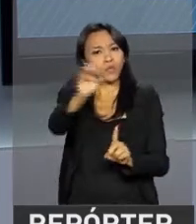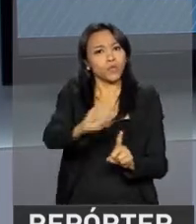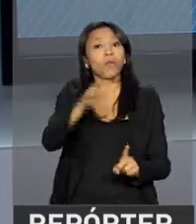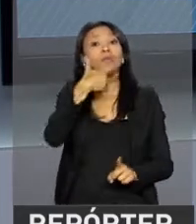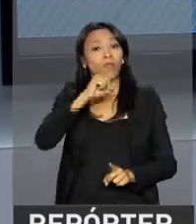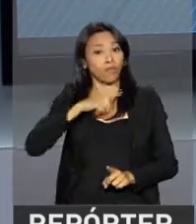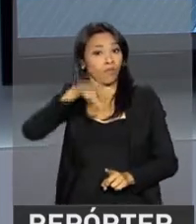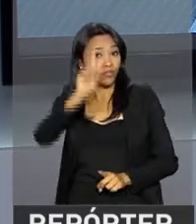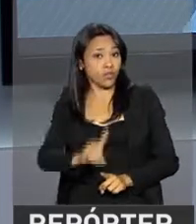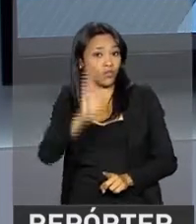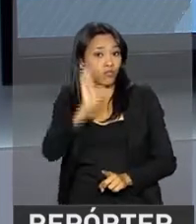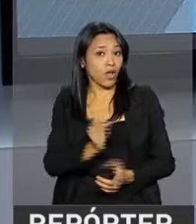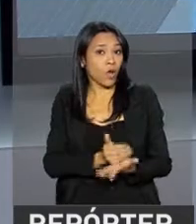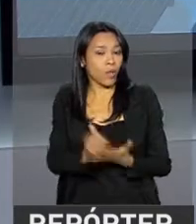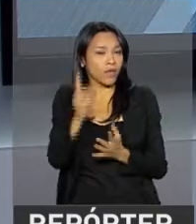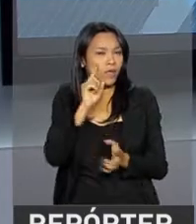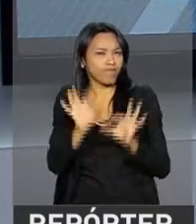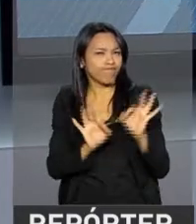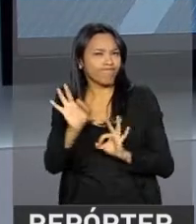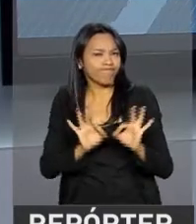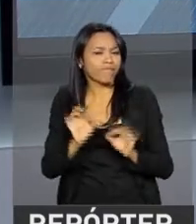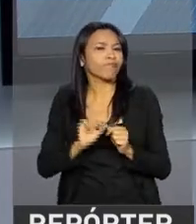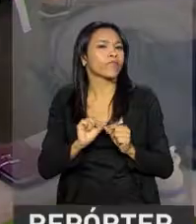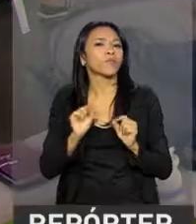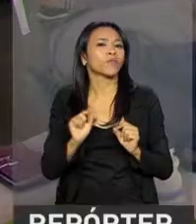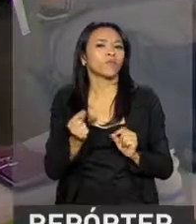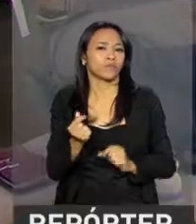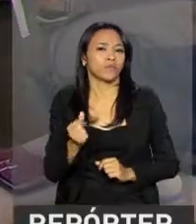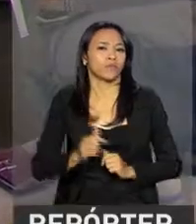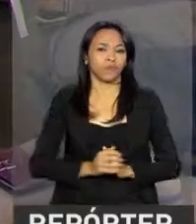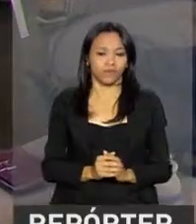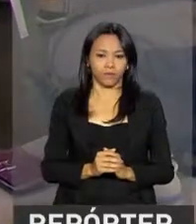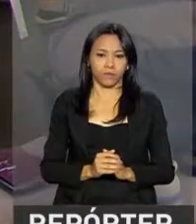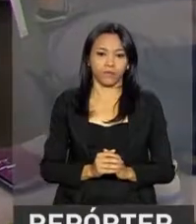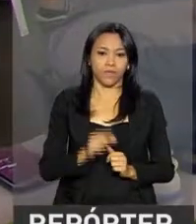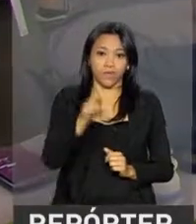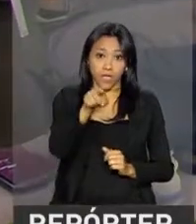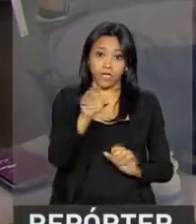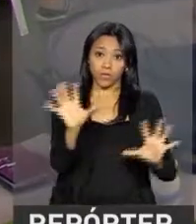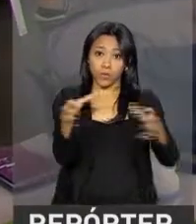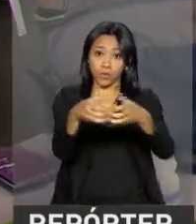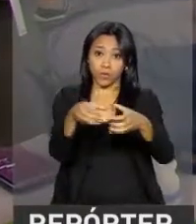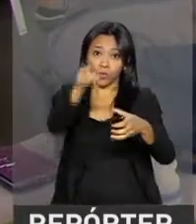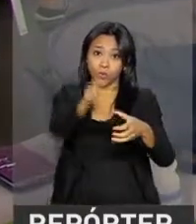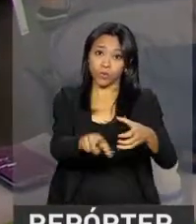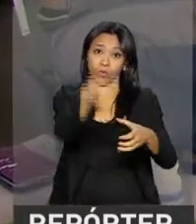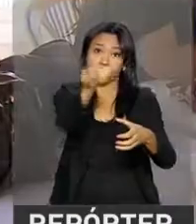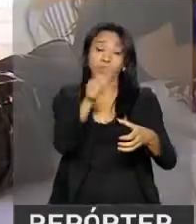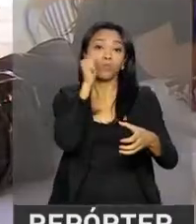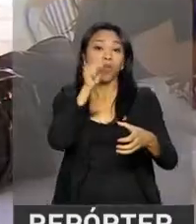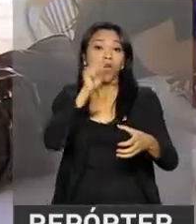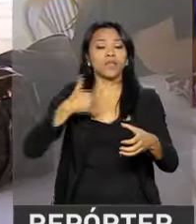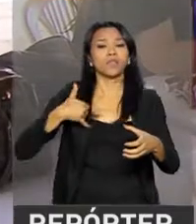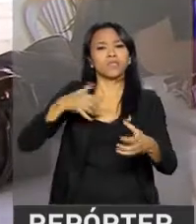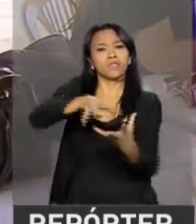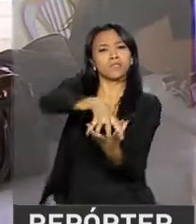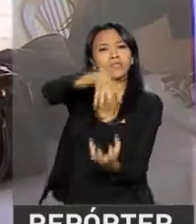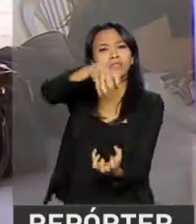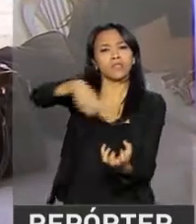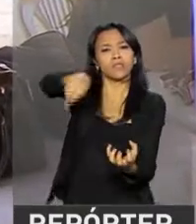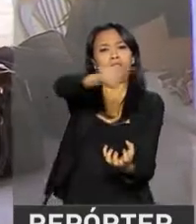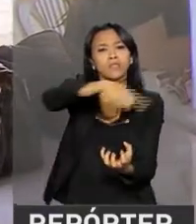direito já começa a fazer planos neste grupo de mulheres da terceira idade que participa de